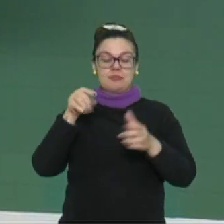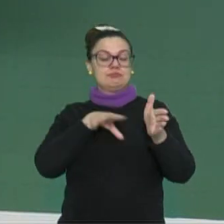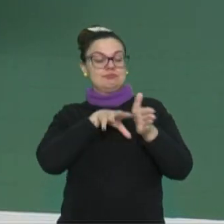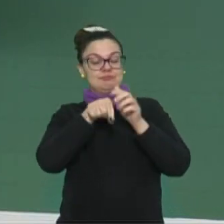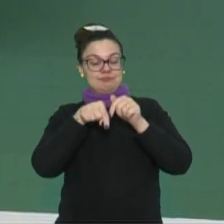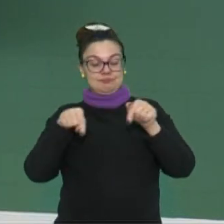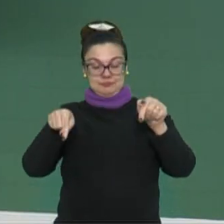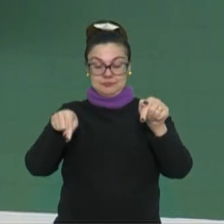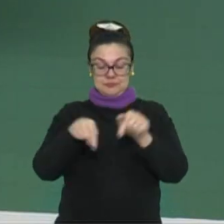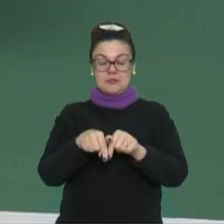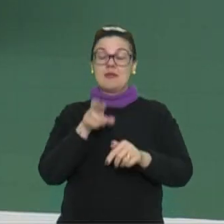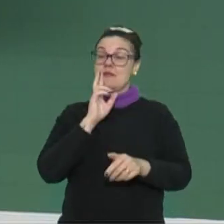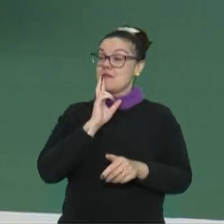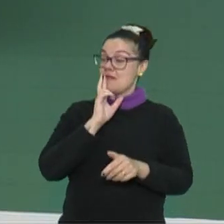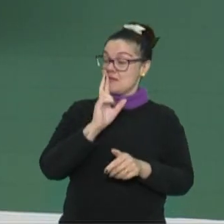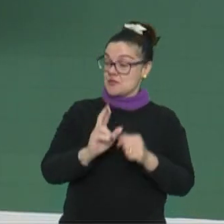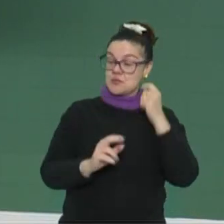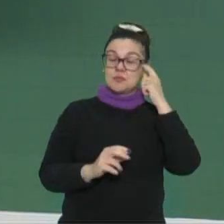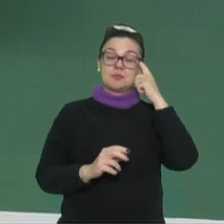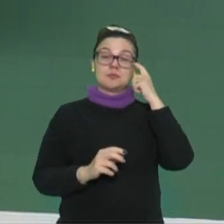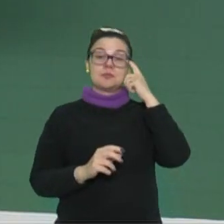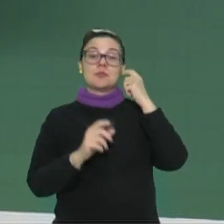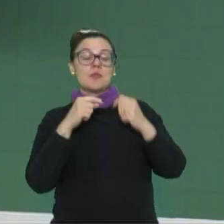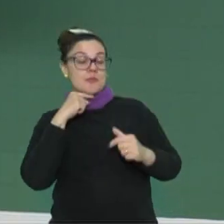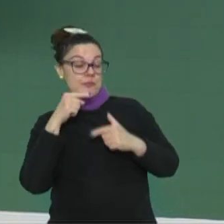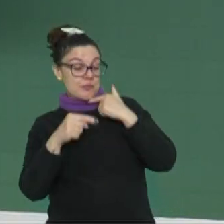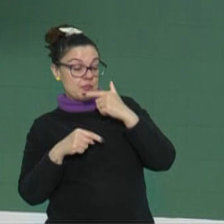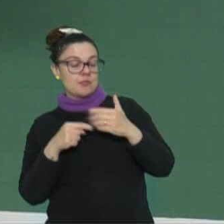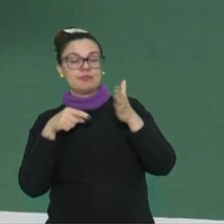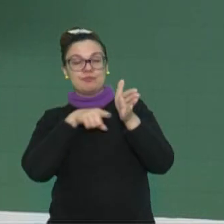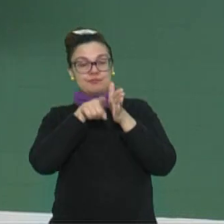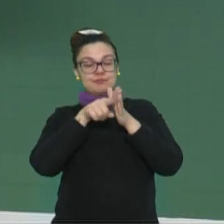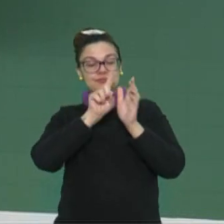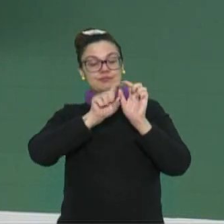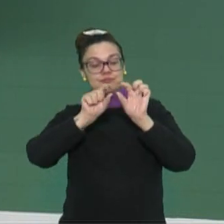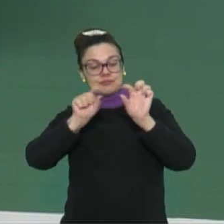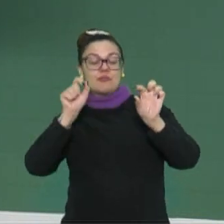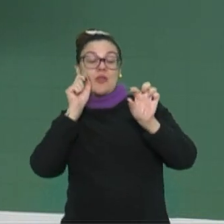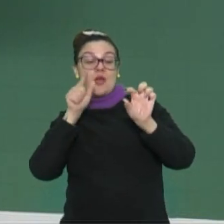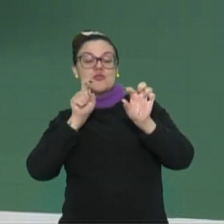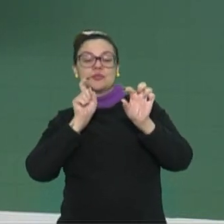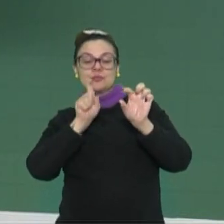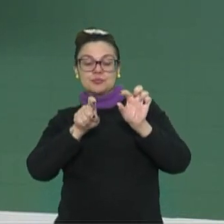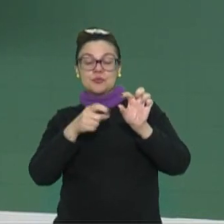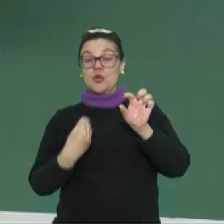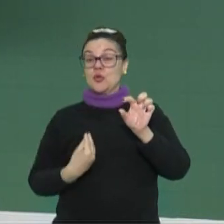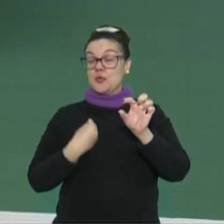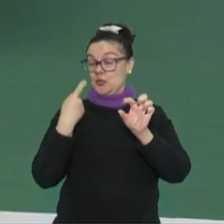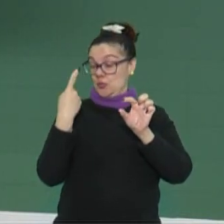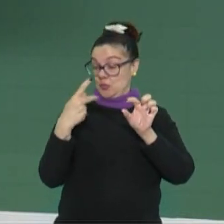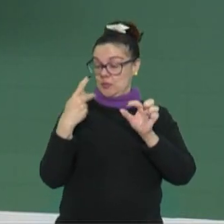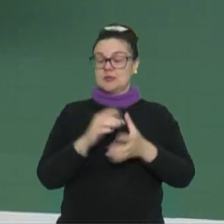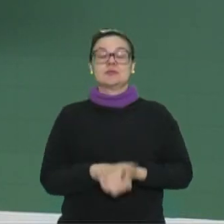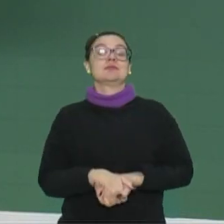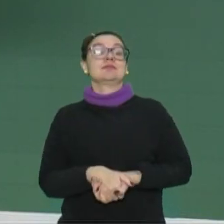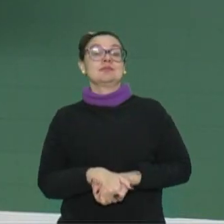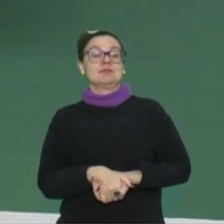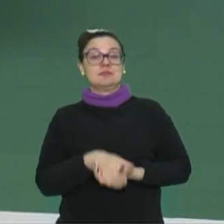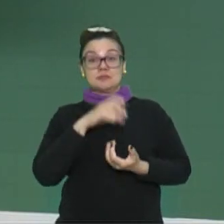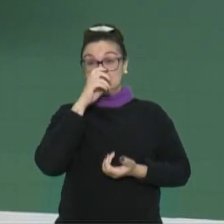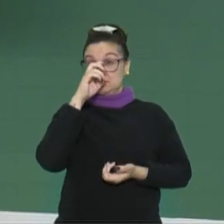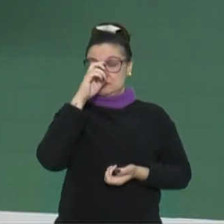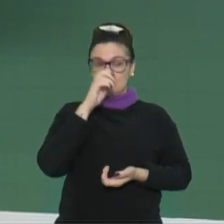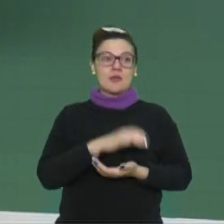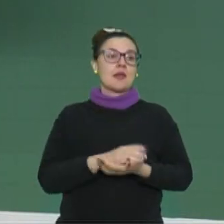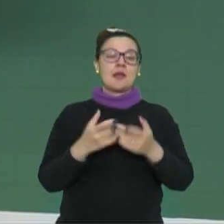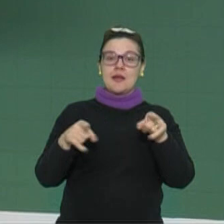Classroom e responde as questões que estiverem lá, justamente para você garantir a sua presença. Isso é muito importante.